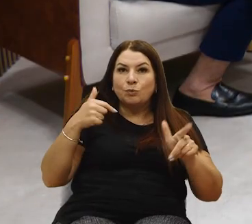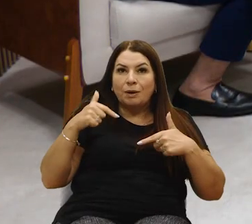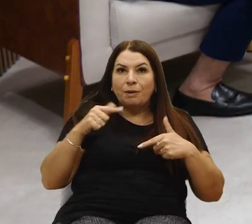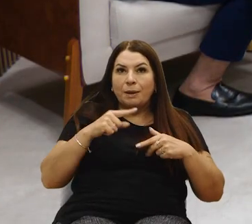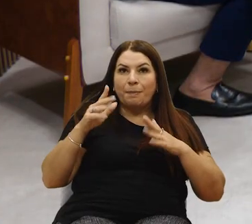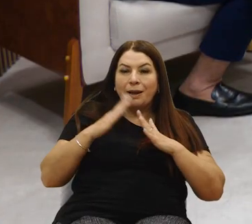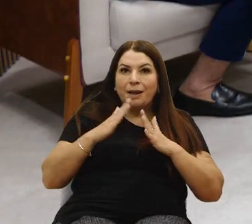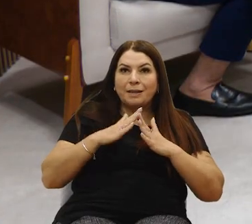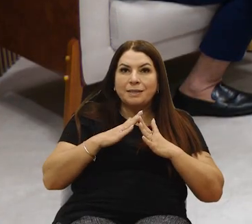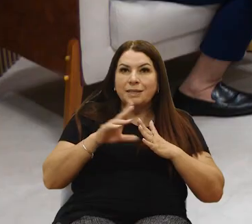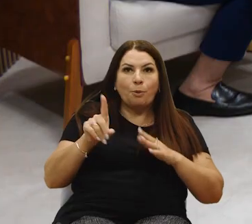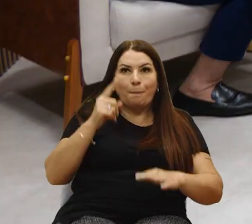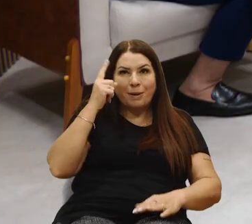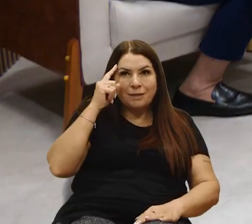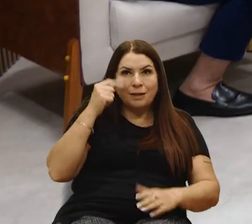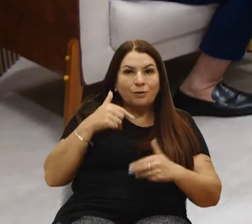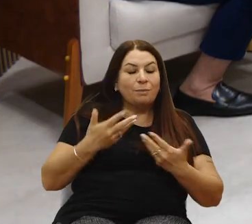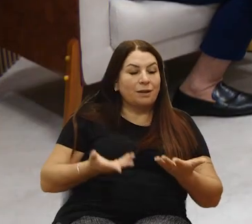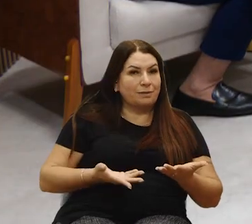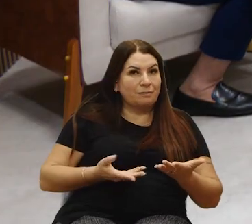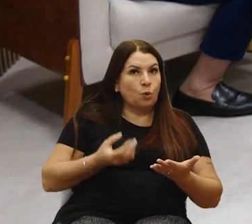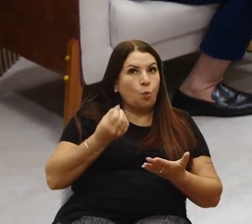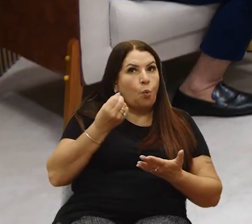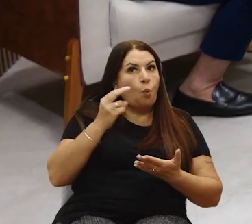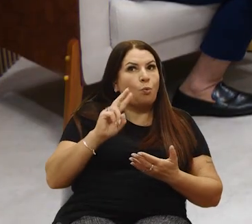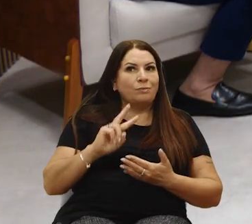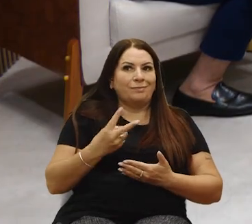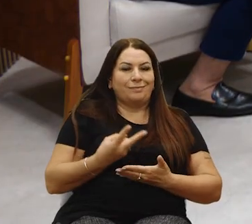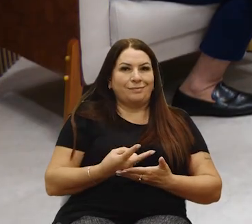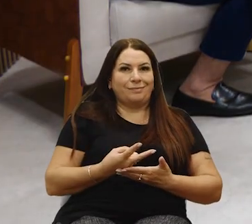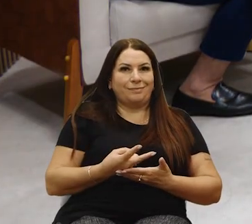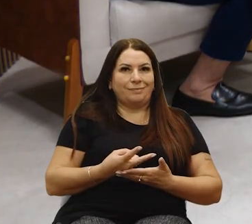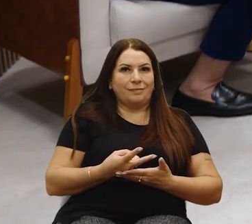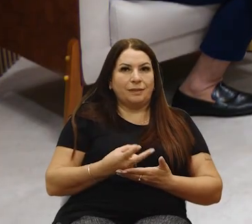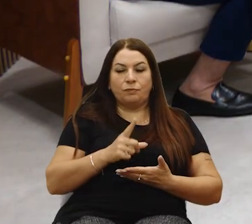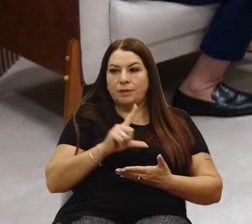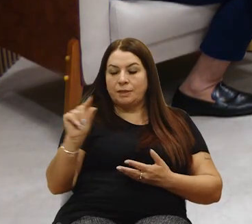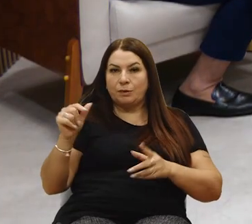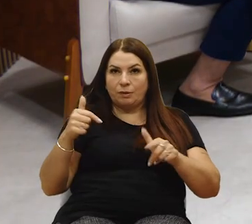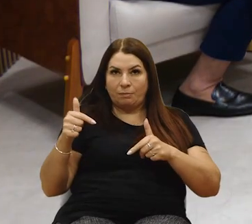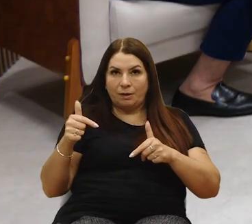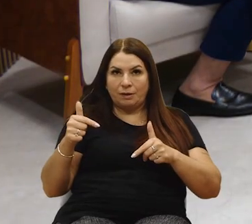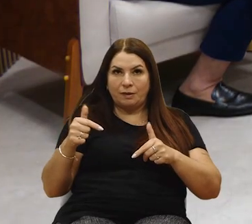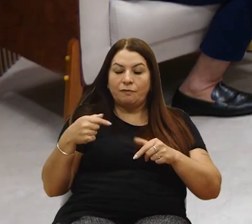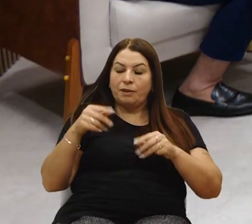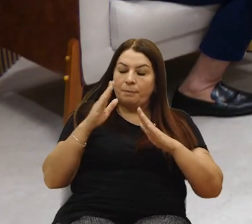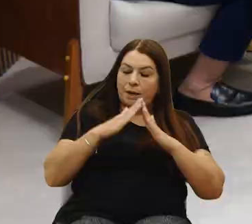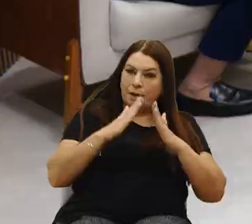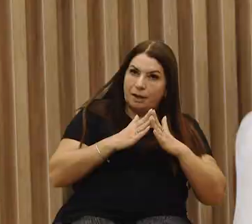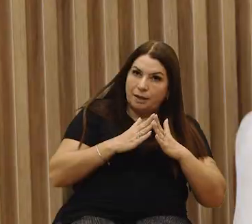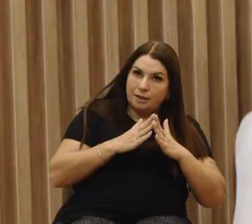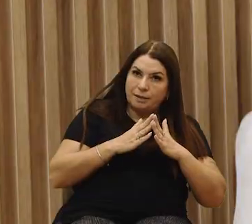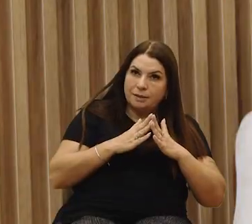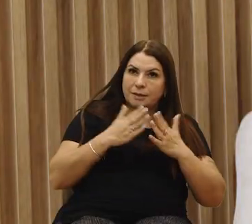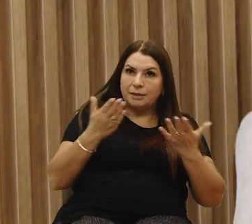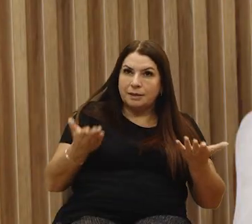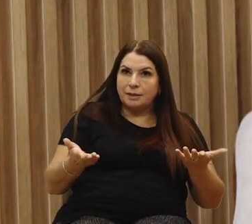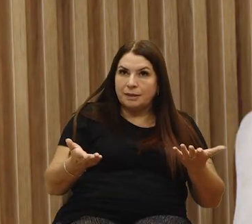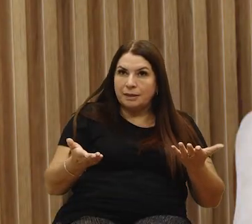ir para casa e não pensar no trabalho? Ou, ao contrário, você sai do trabalho, vai para casa,